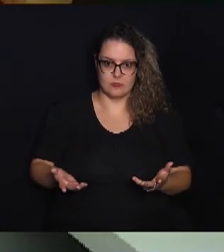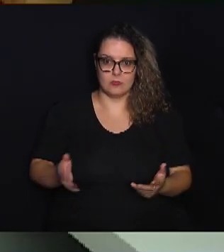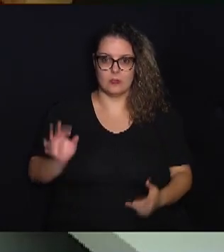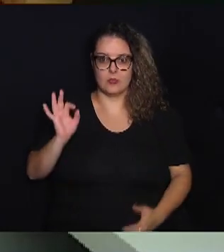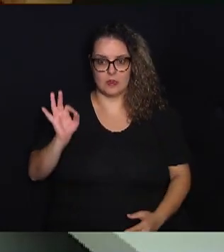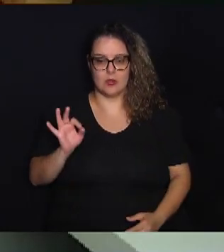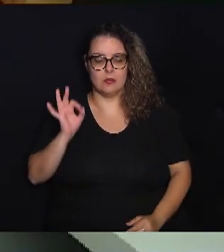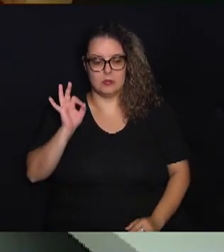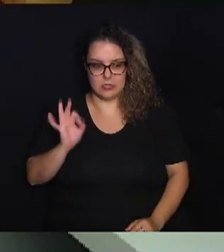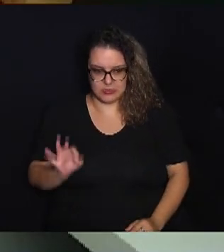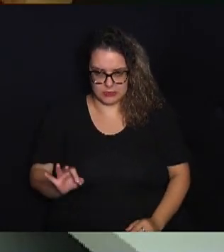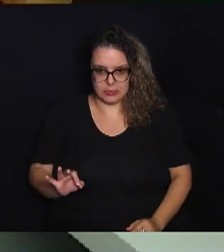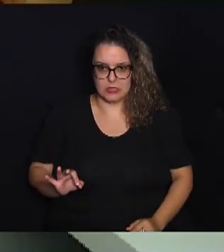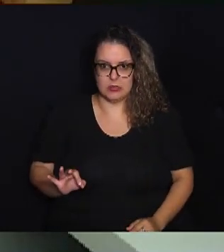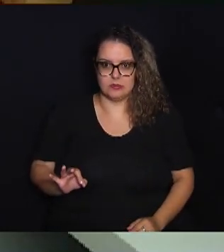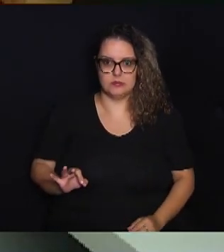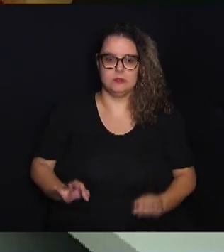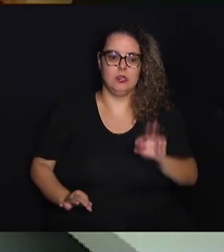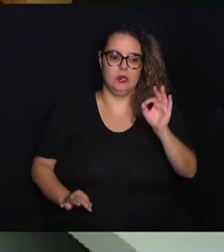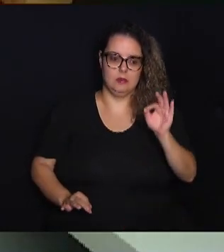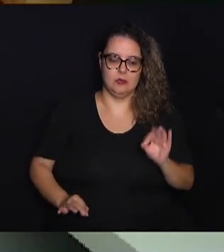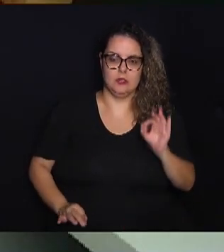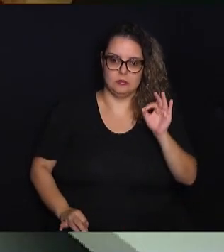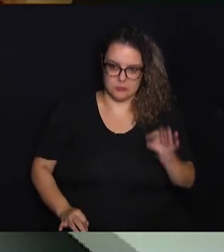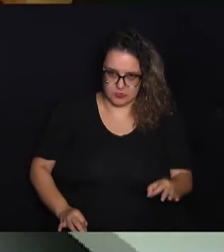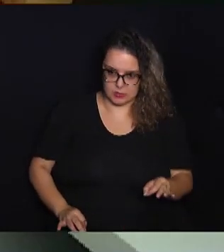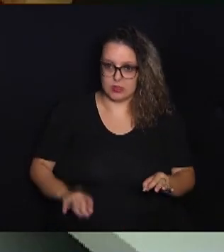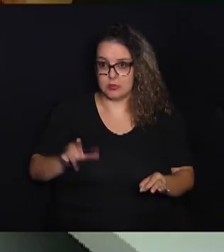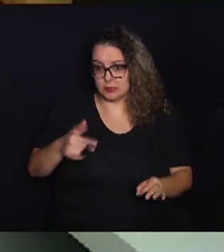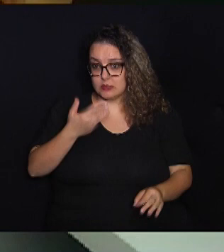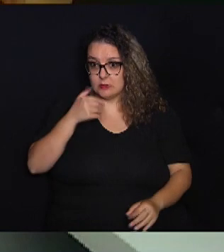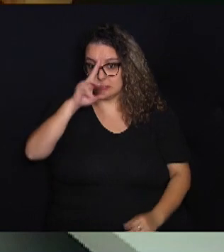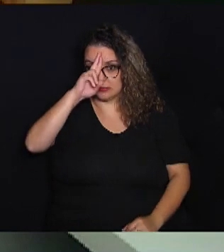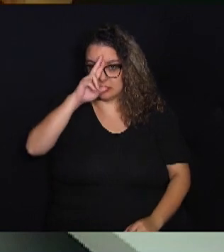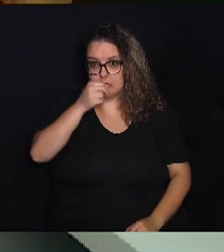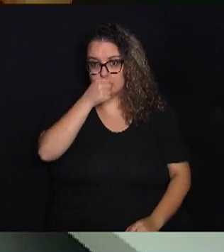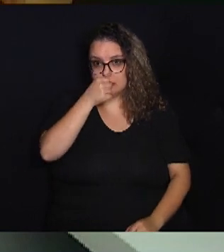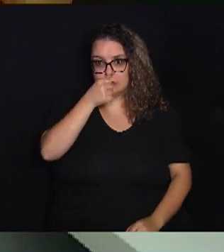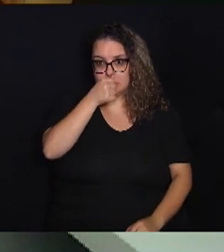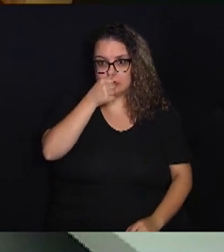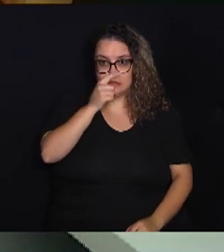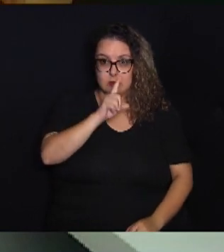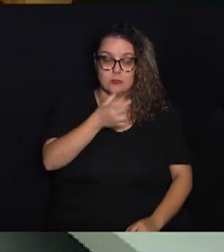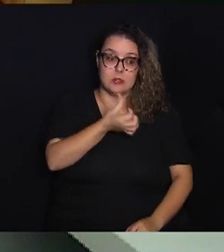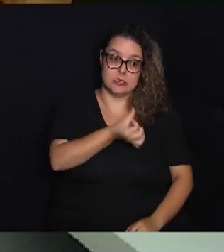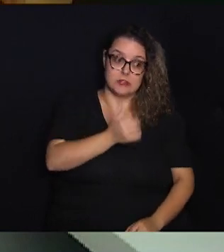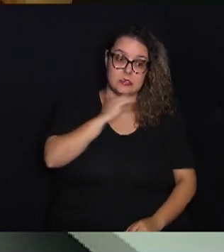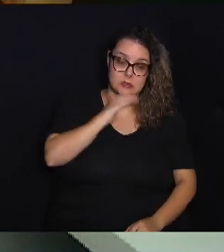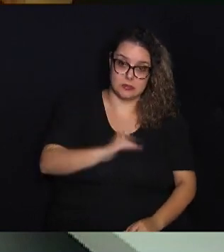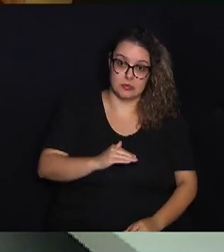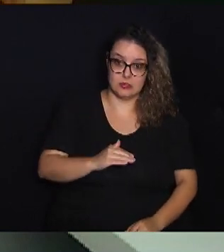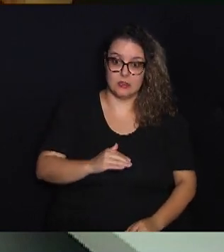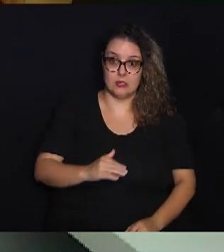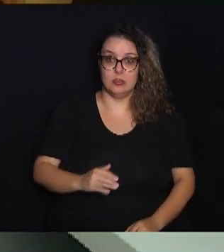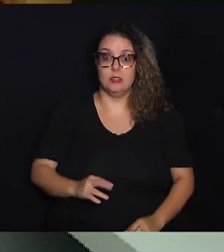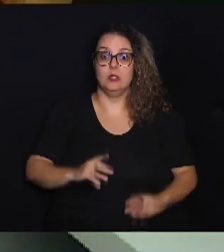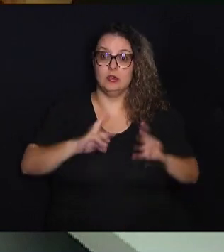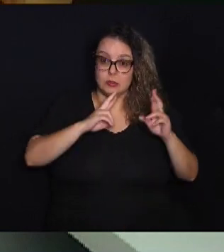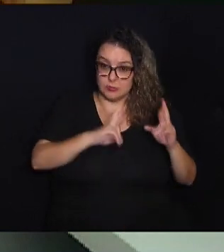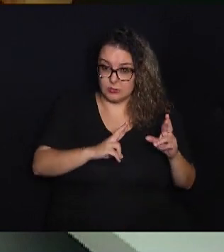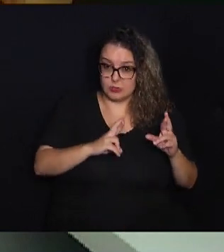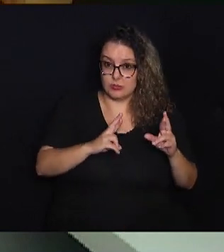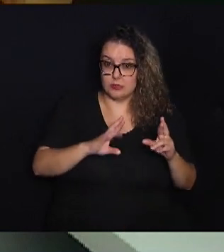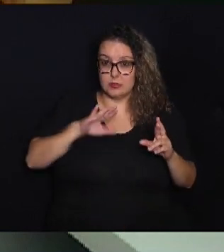né? É o que você falou, é depois do almoço, não é às 6 horas da tarde, né? Então, assim, dormir no final da tarde, lá quando a gente chega